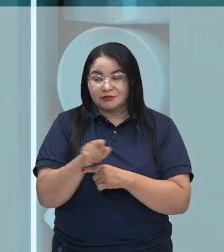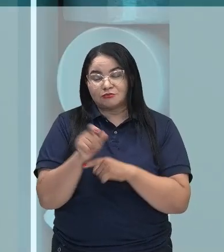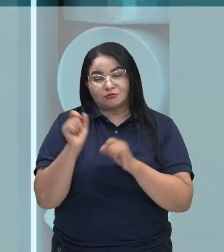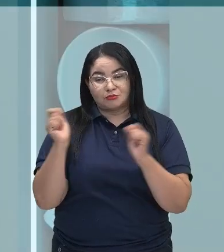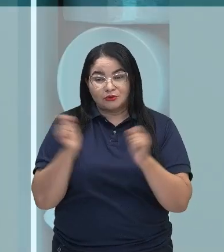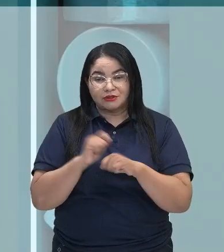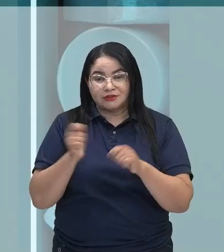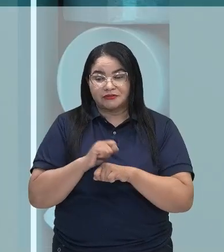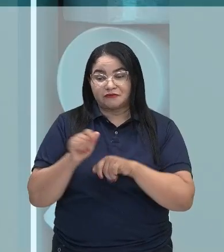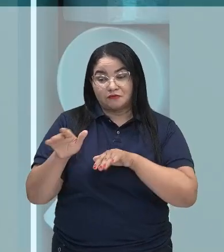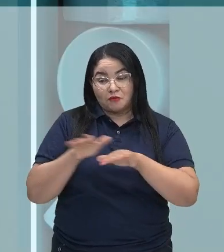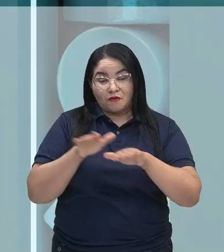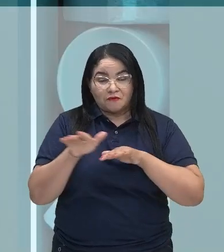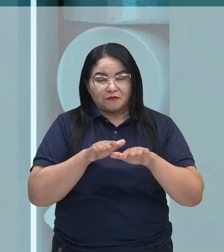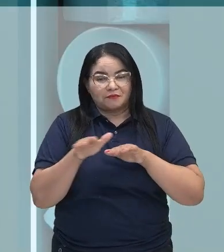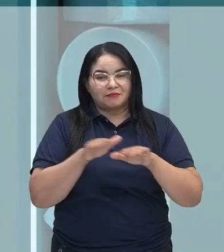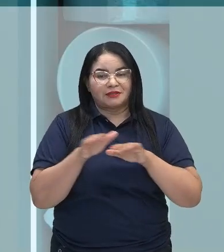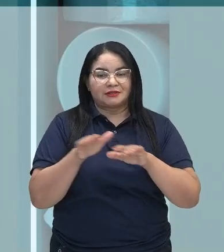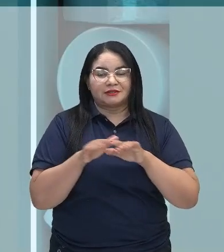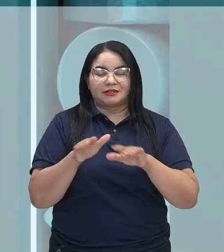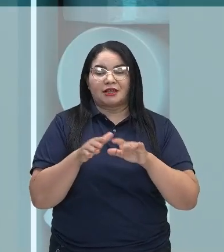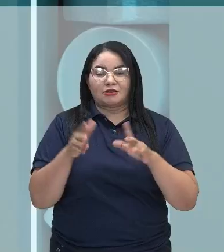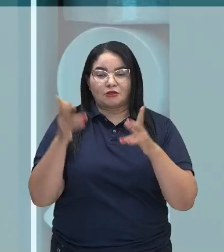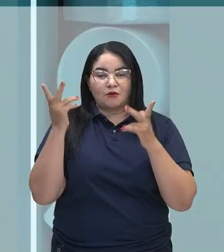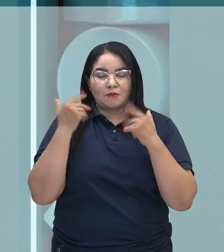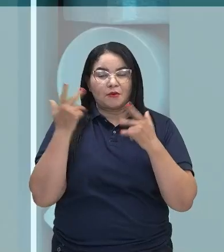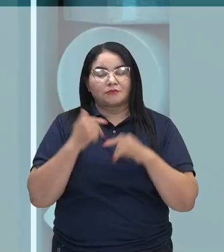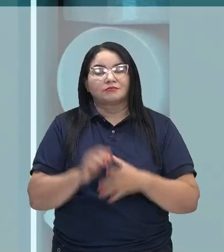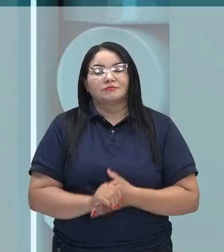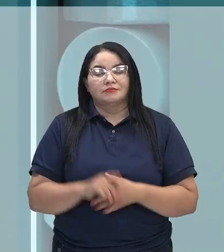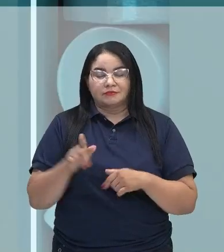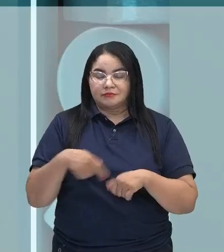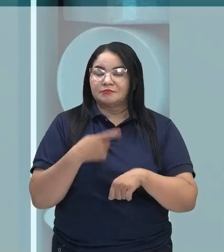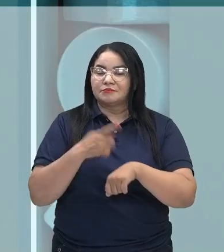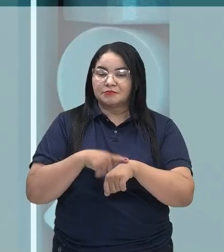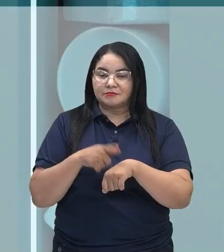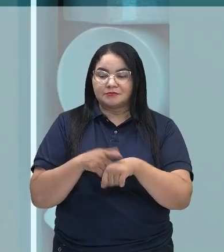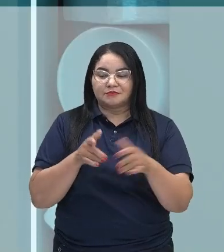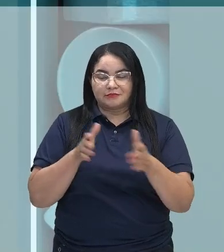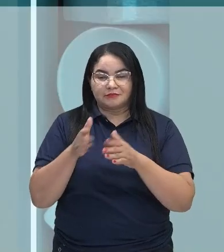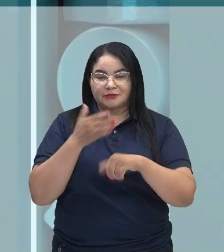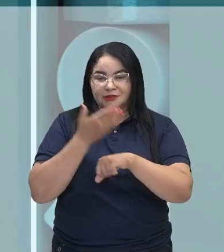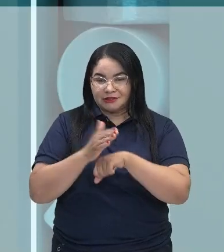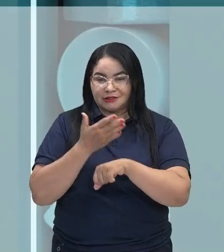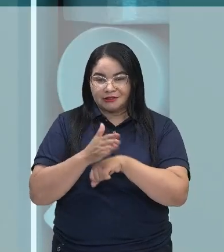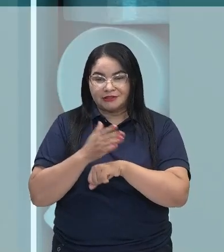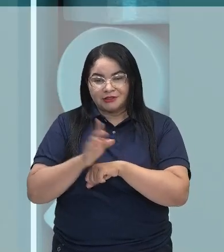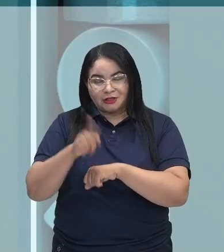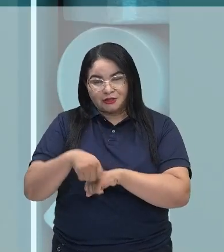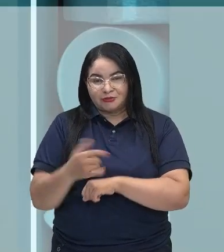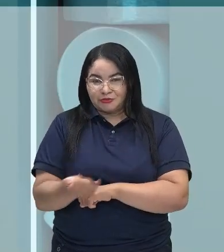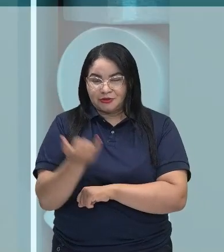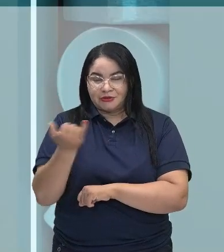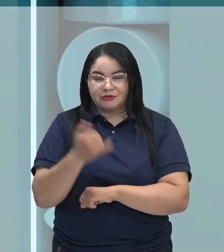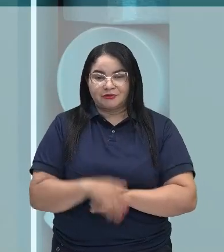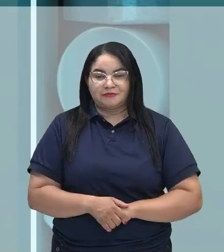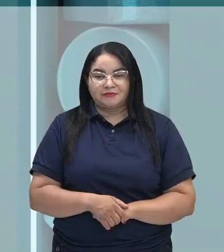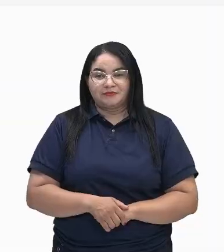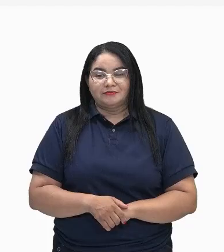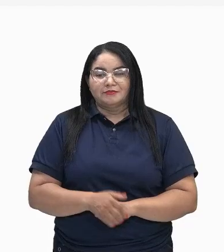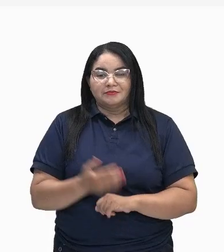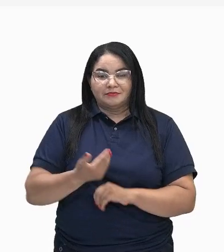movimentar tranquilamente. Então, esse momento de ensaio no espaço é muito importante. Dando